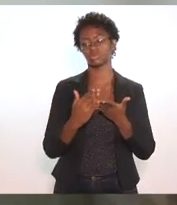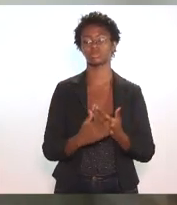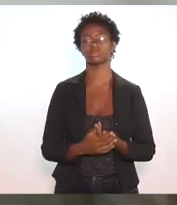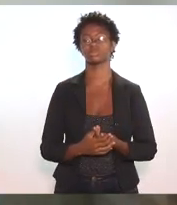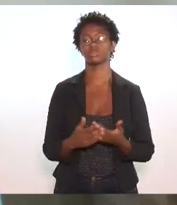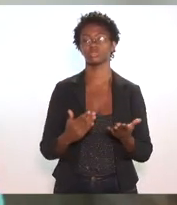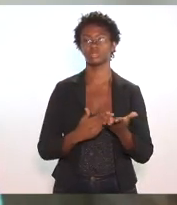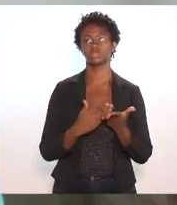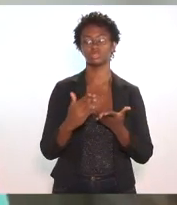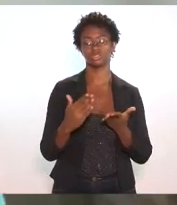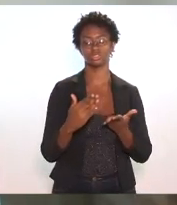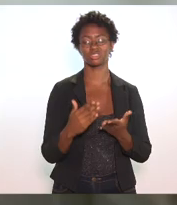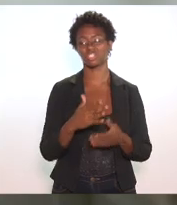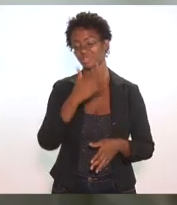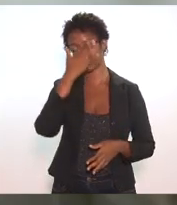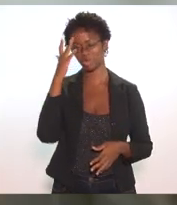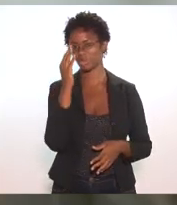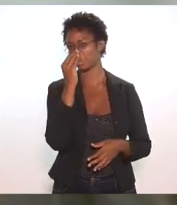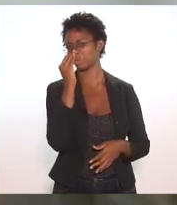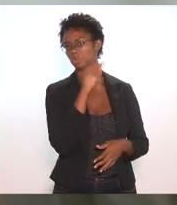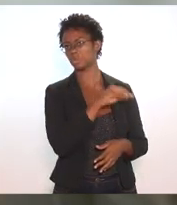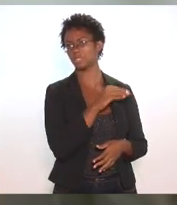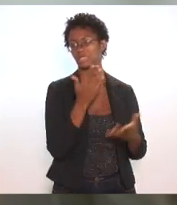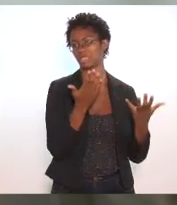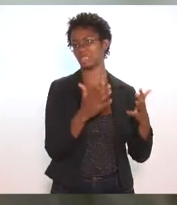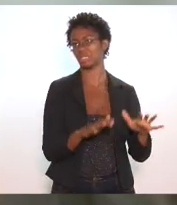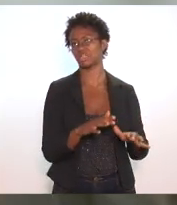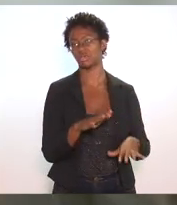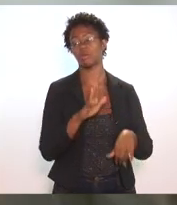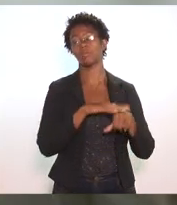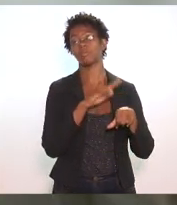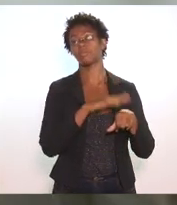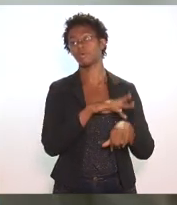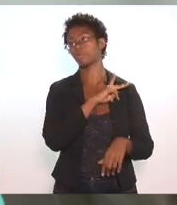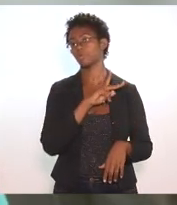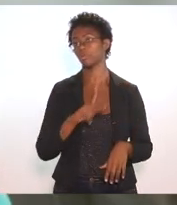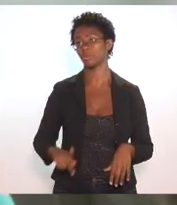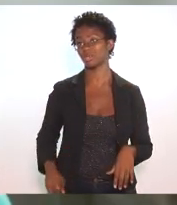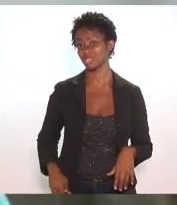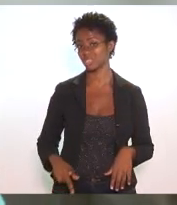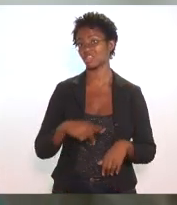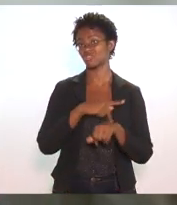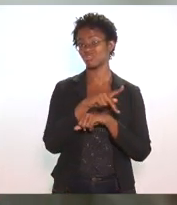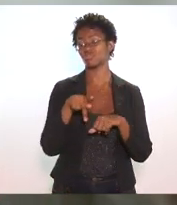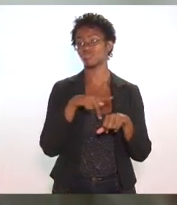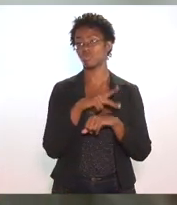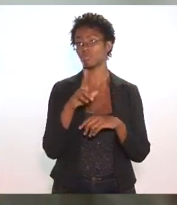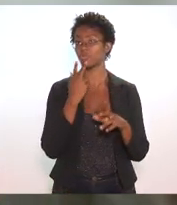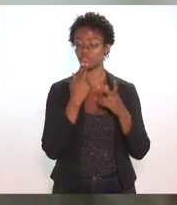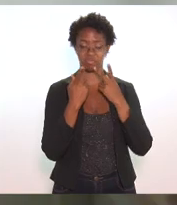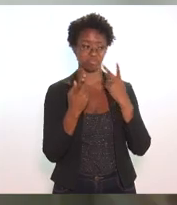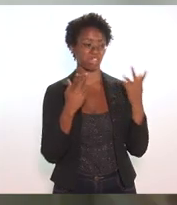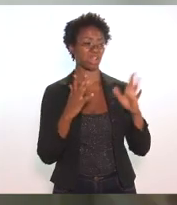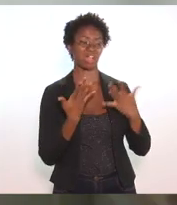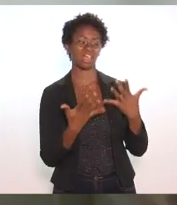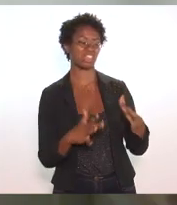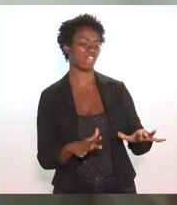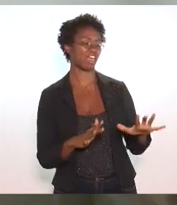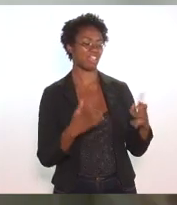profundamente desmoralizado pelo próprio presidente da República Federativa do